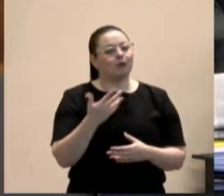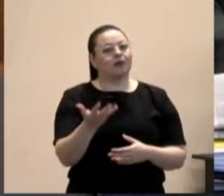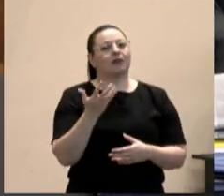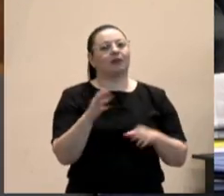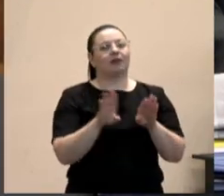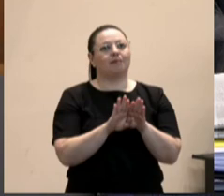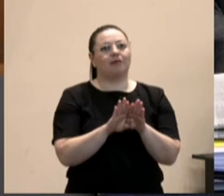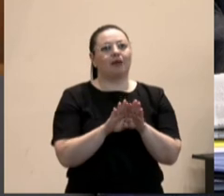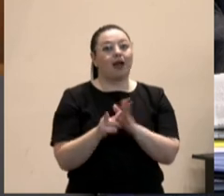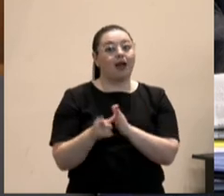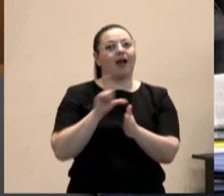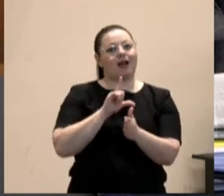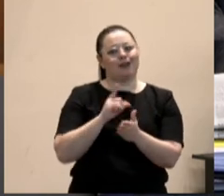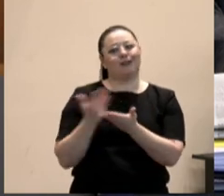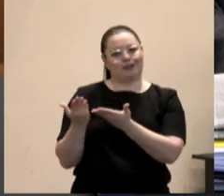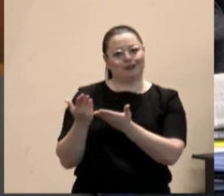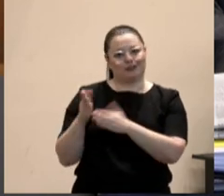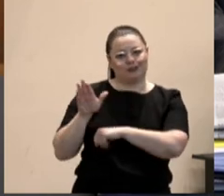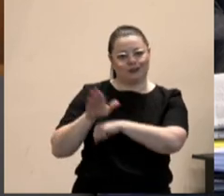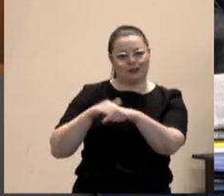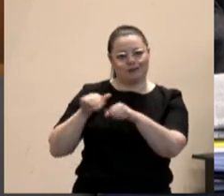passar a palavra ao primeiro,